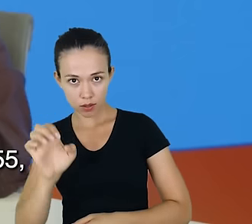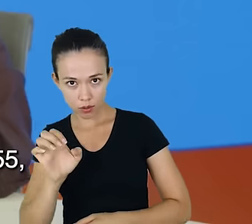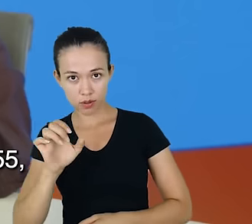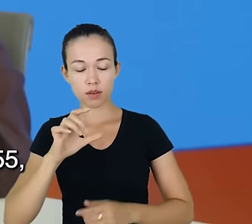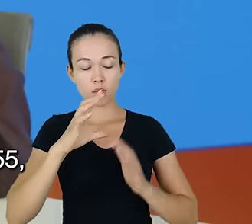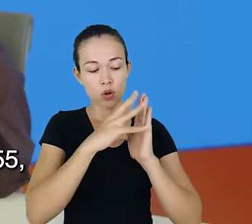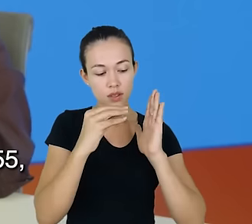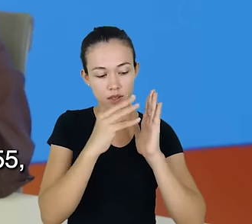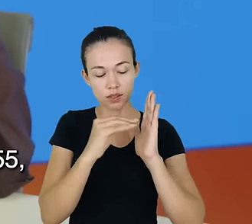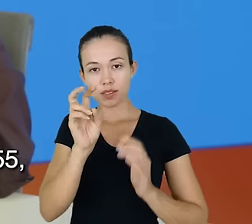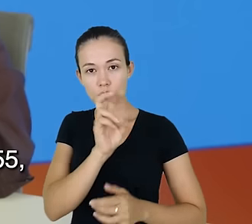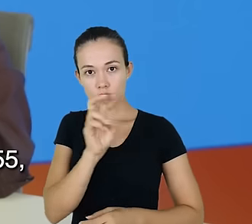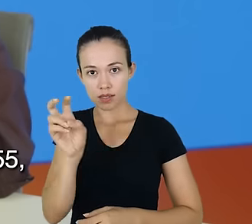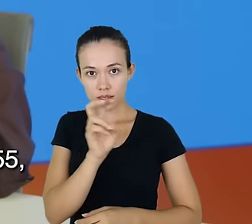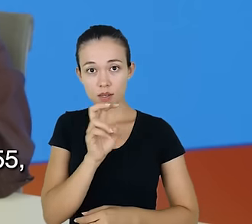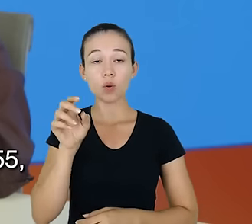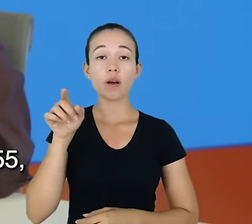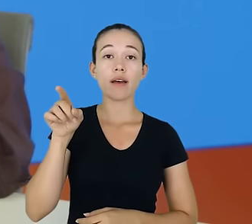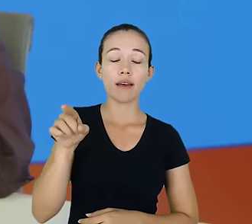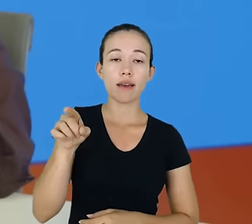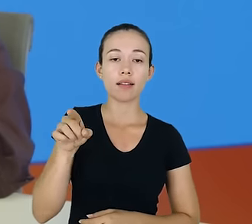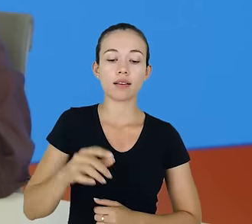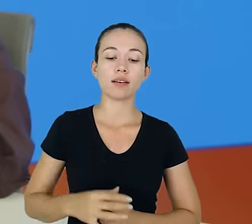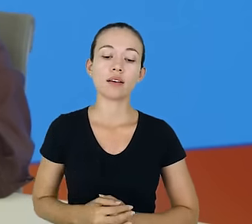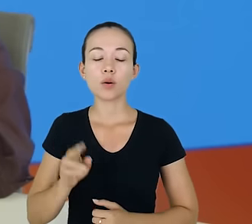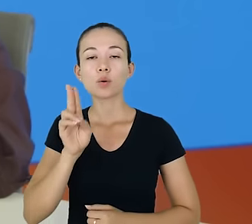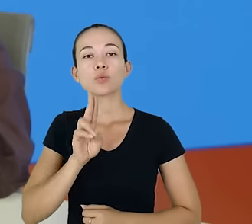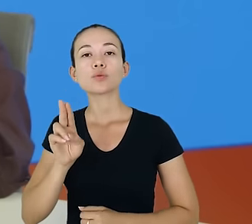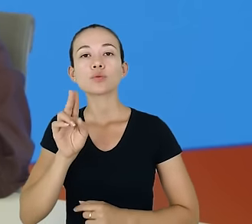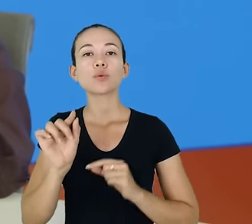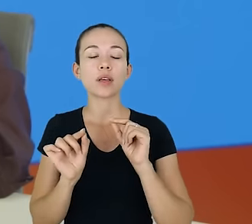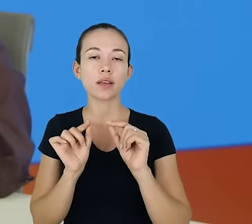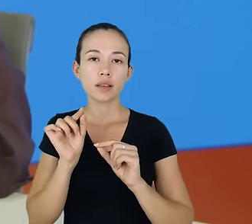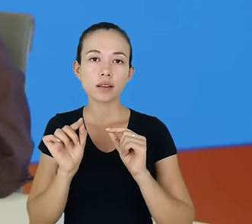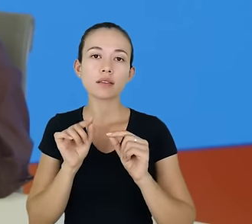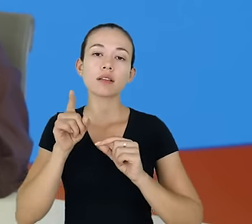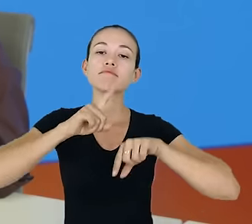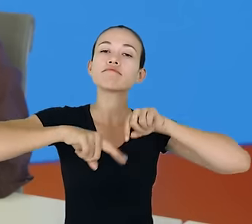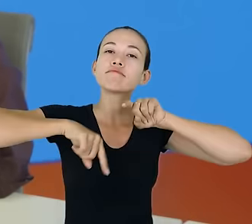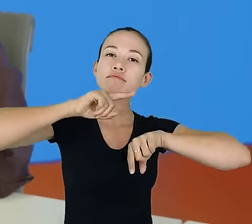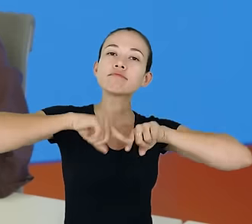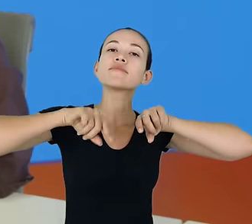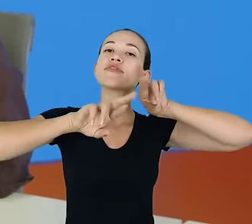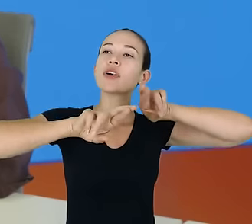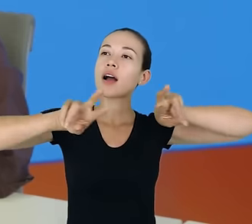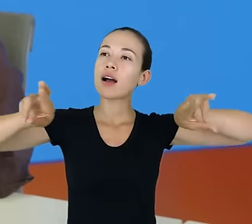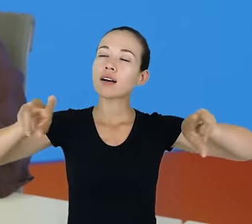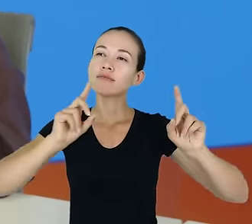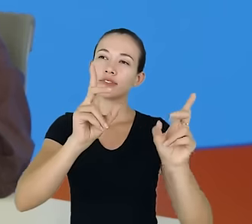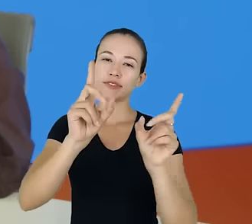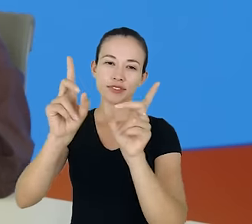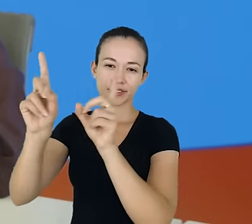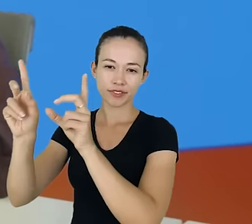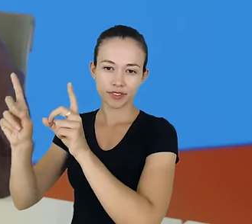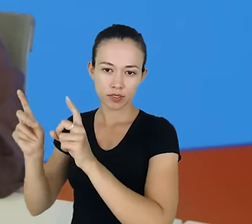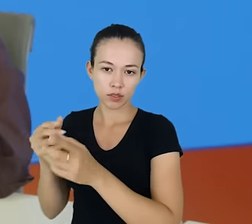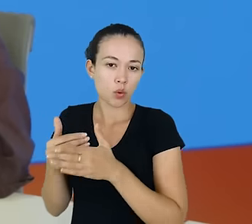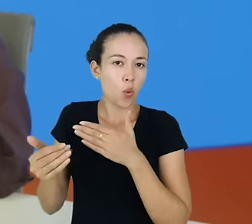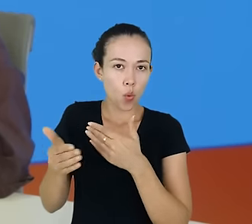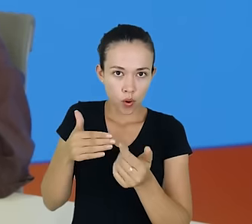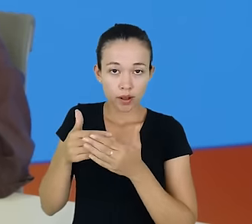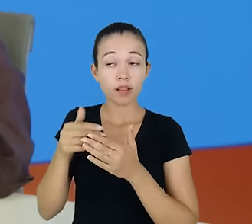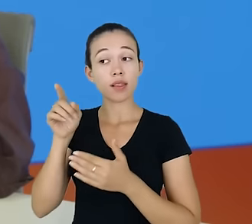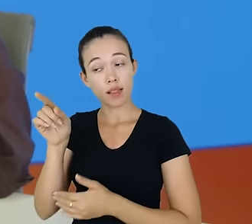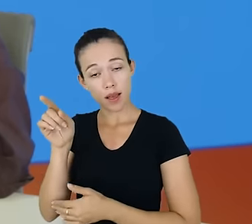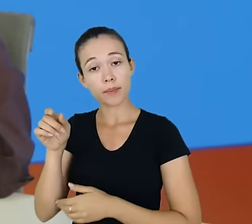modelo 55 ela deve ser utilizada na circulação né de de mercadorias né na circulação como um todo mesmo